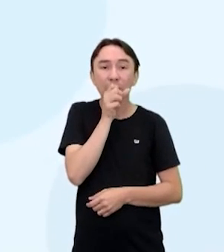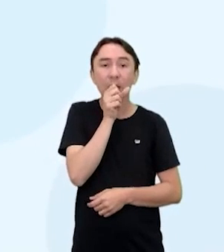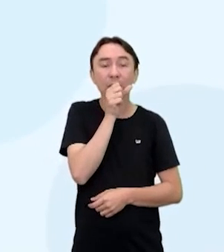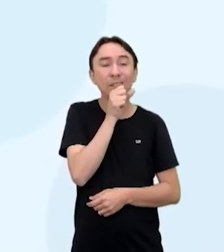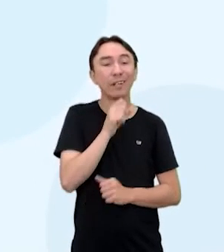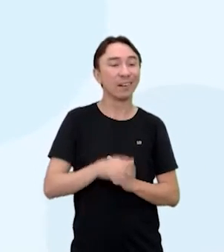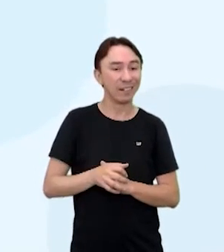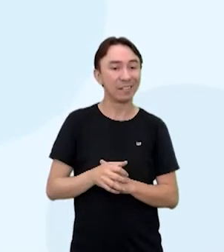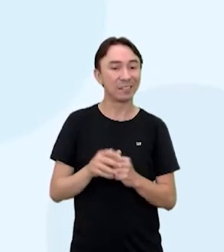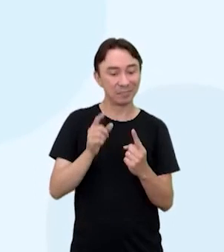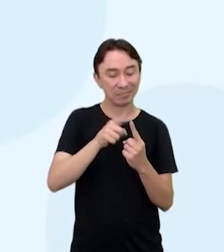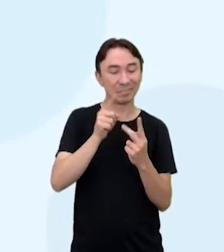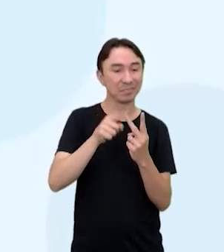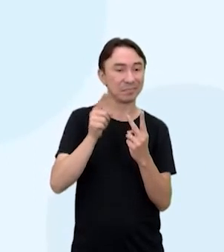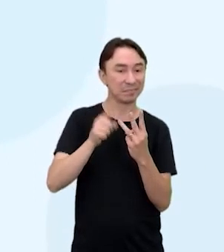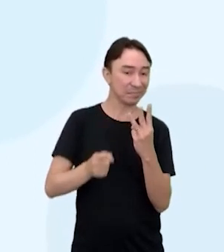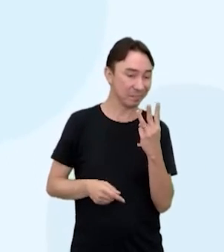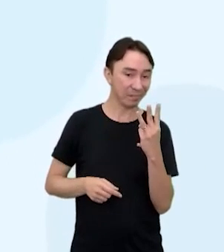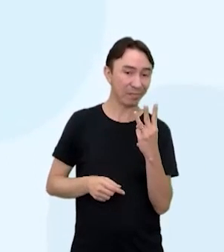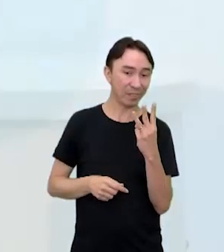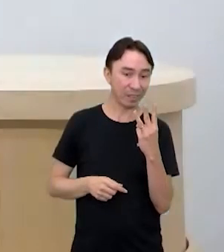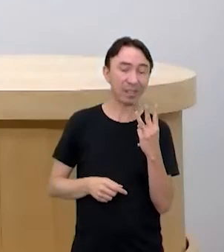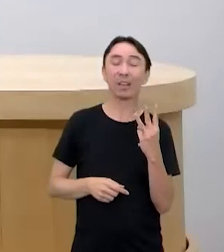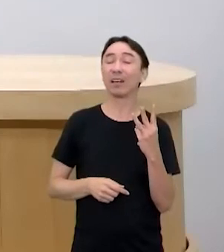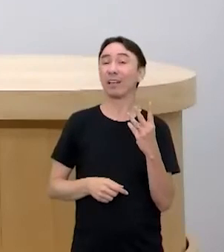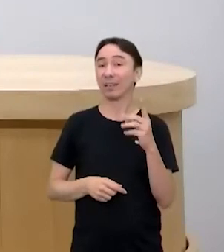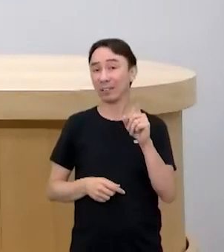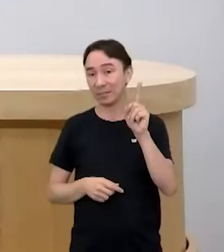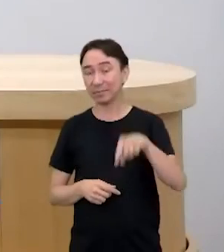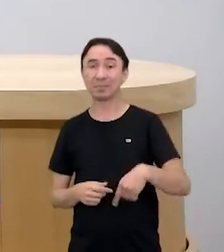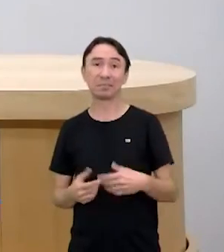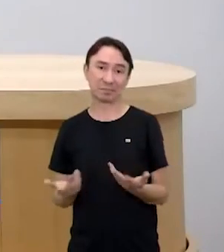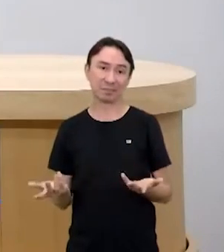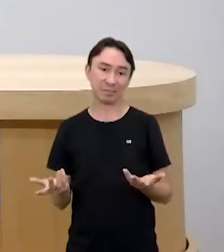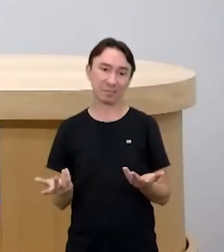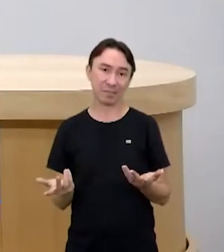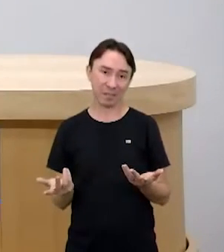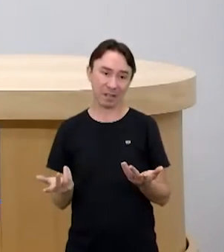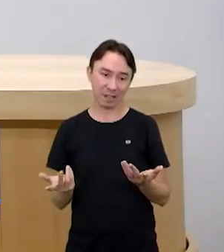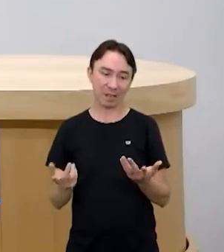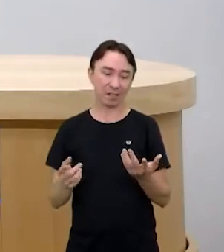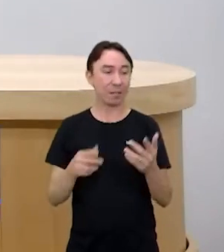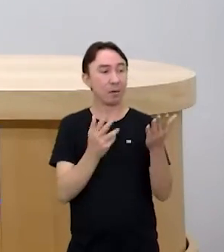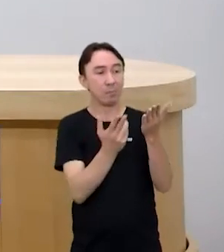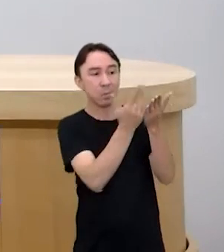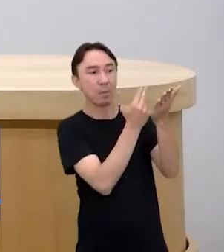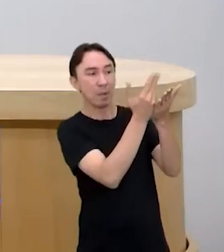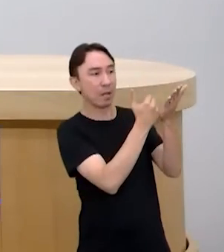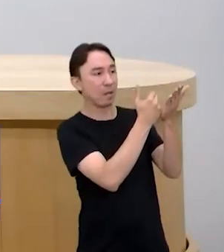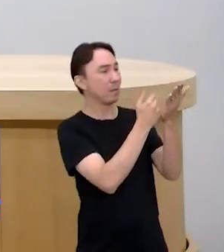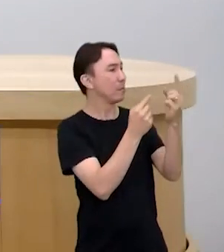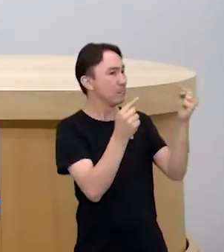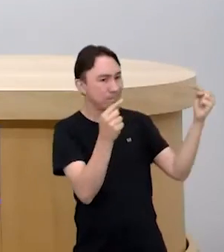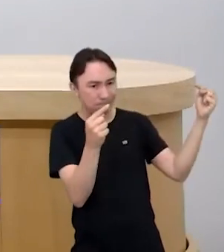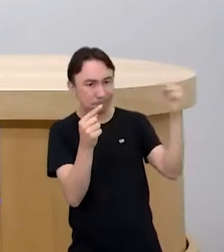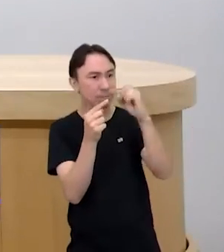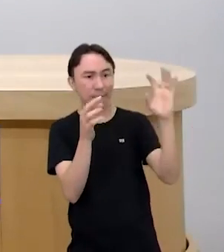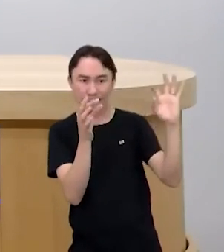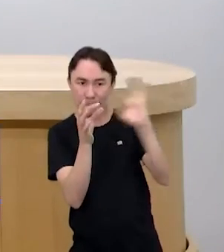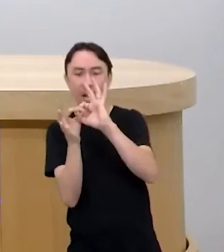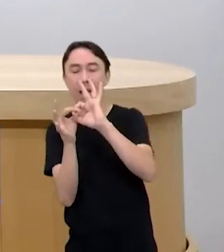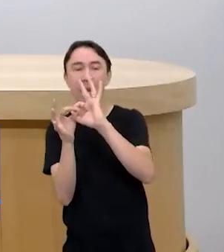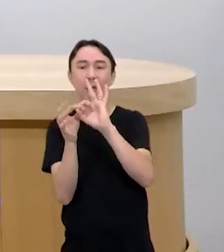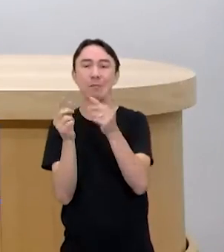estão fortemente relacionadas à questão da música, que é o nosso tema central aqui do